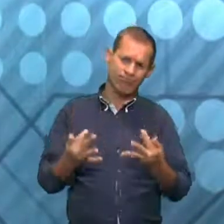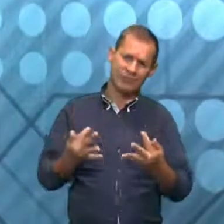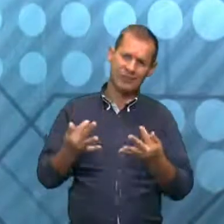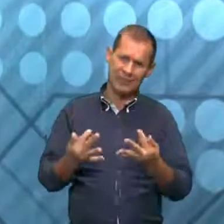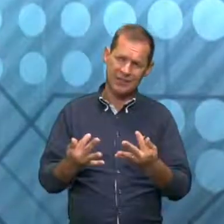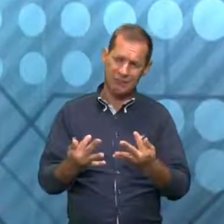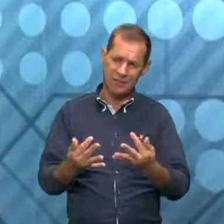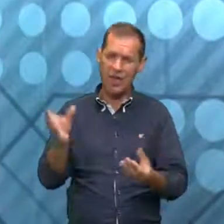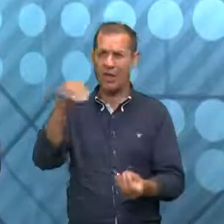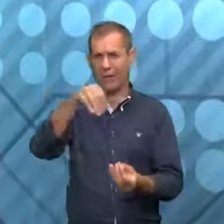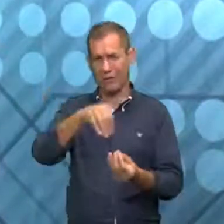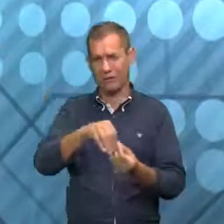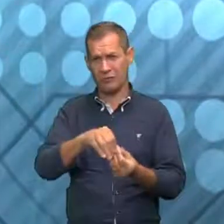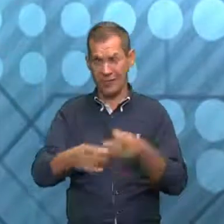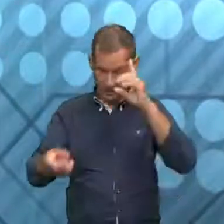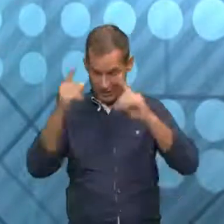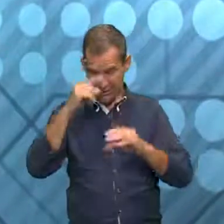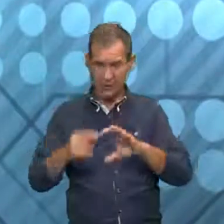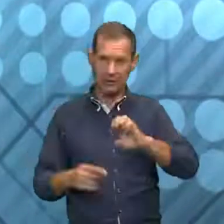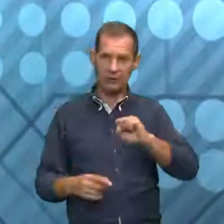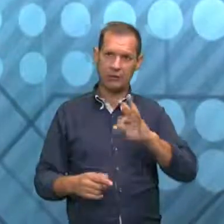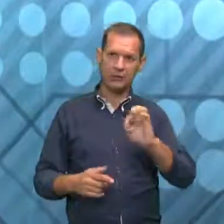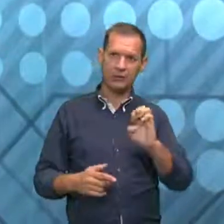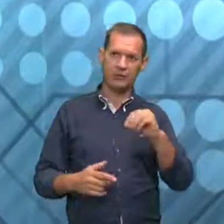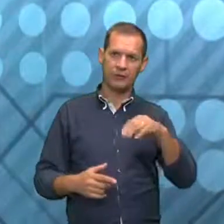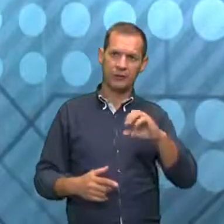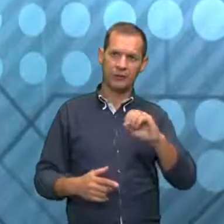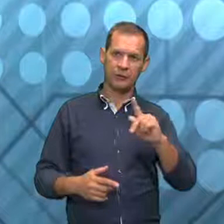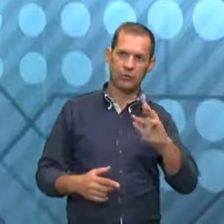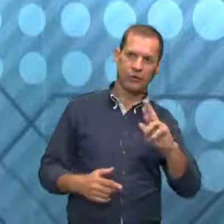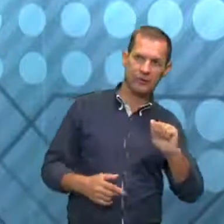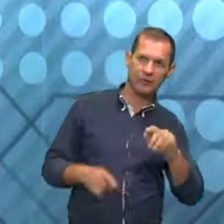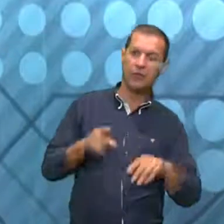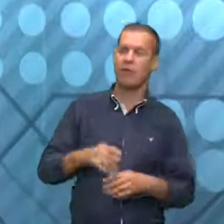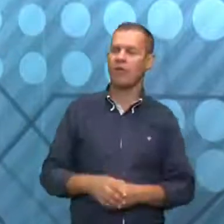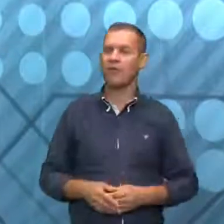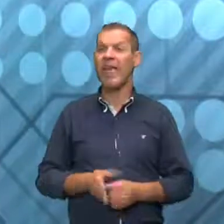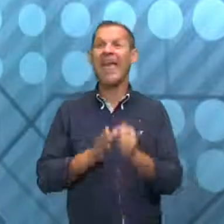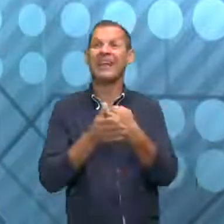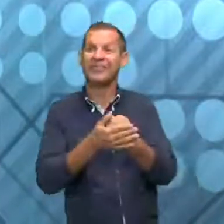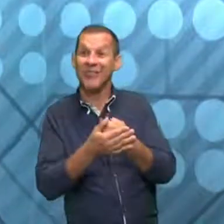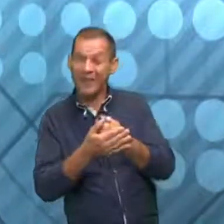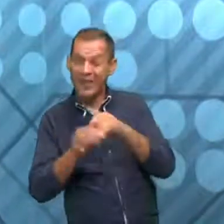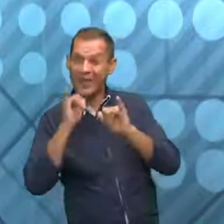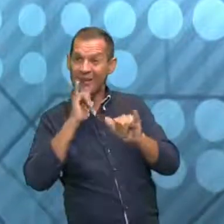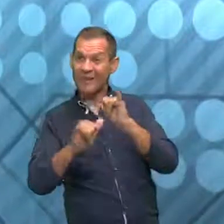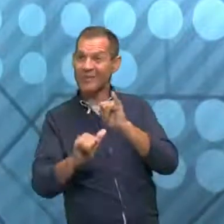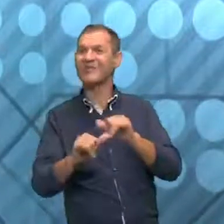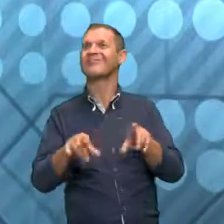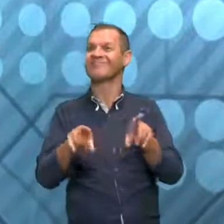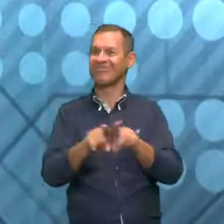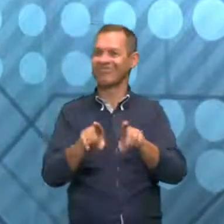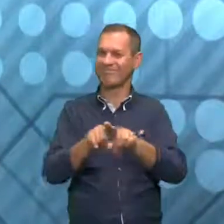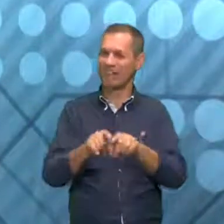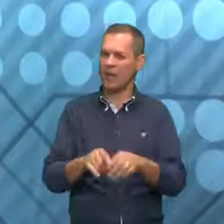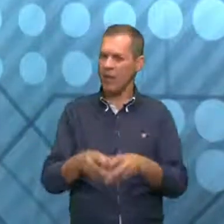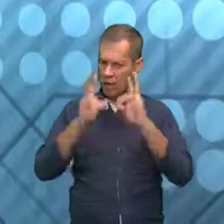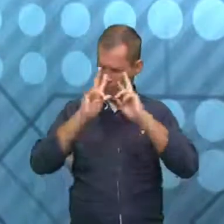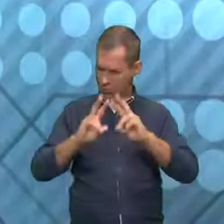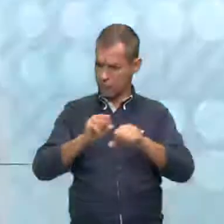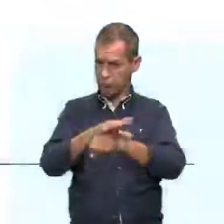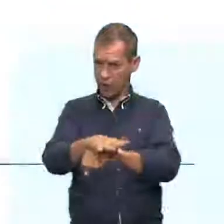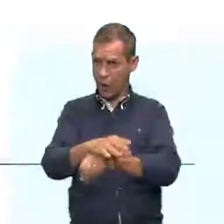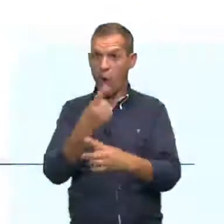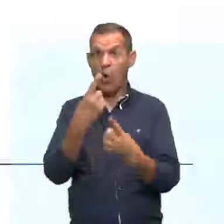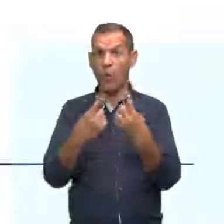é bastante simplificado. A ideia de esteganografia é você mascarar a sua mensagem de alguma forma. Observando aqui no